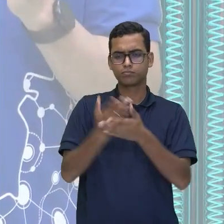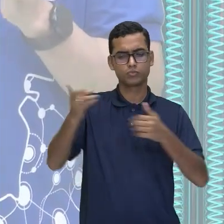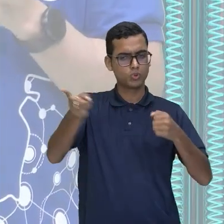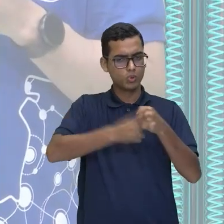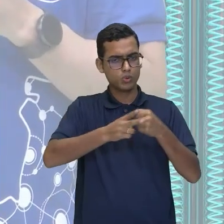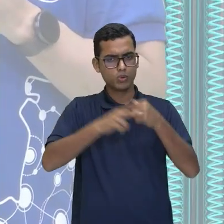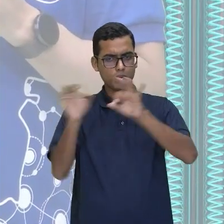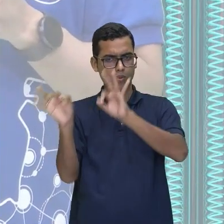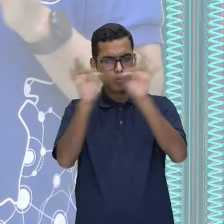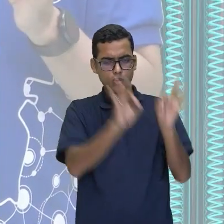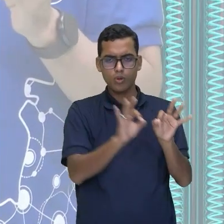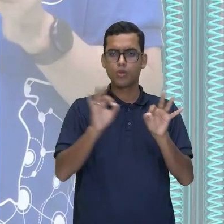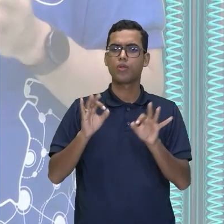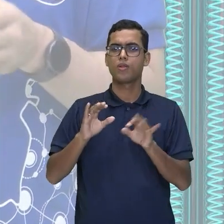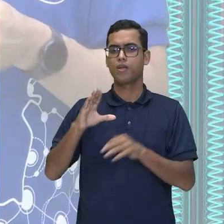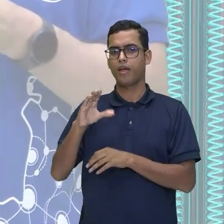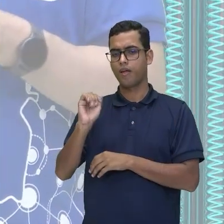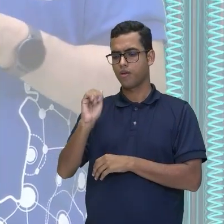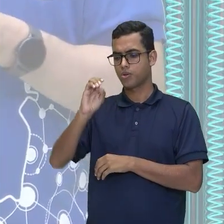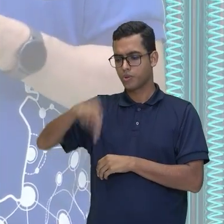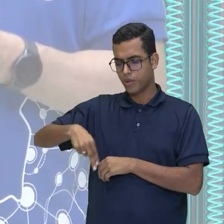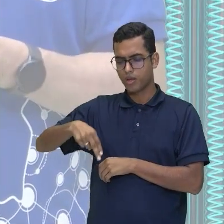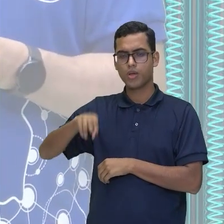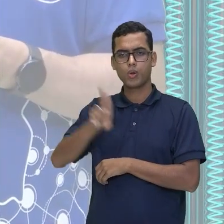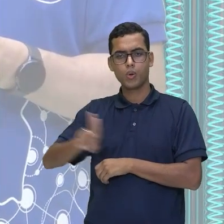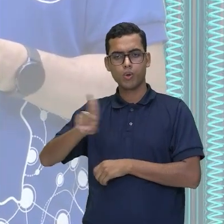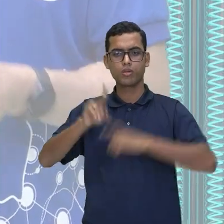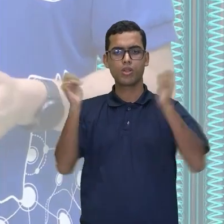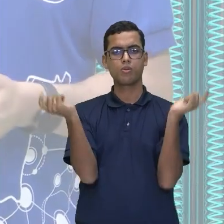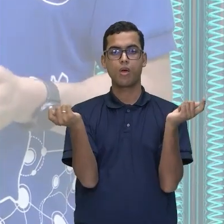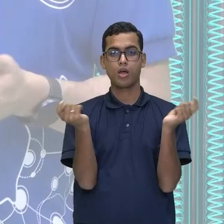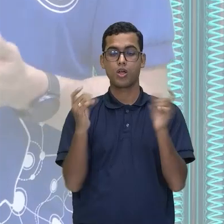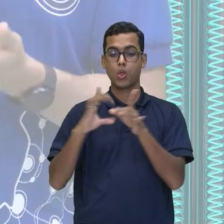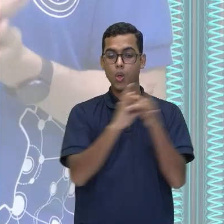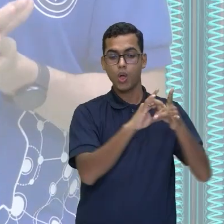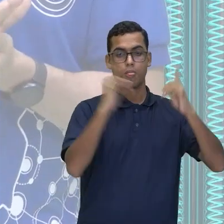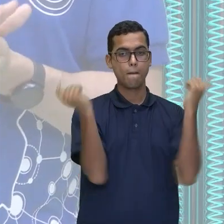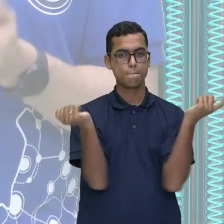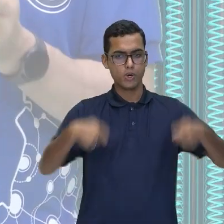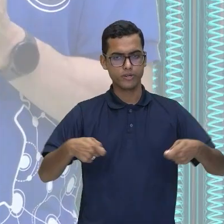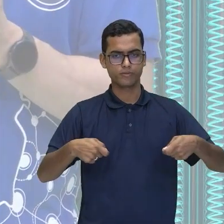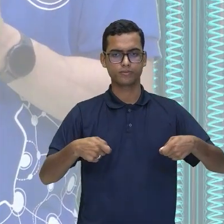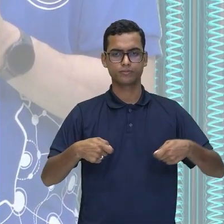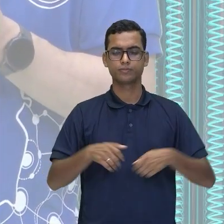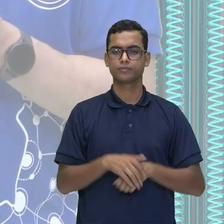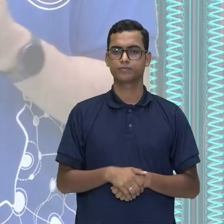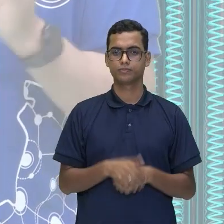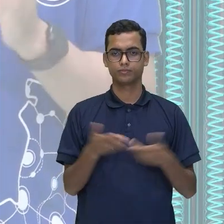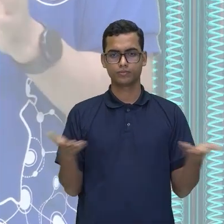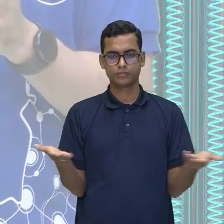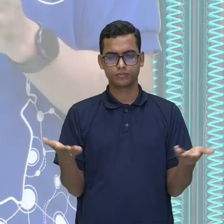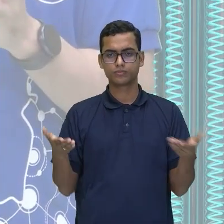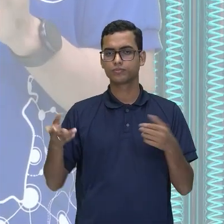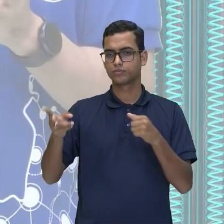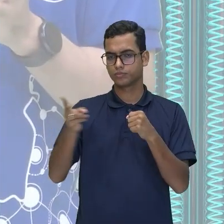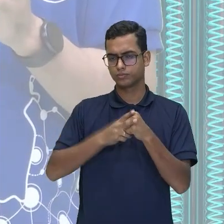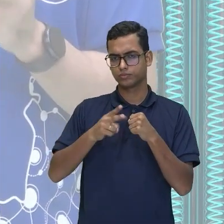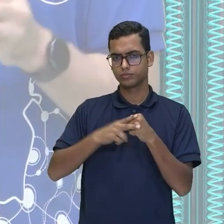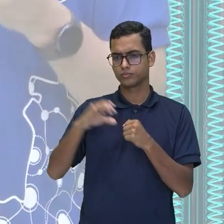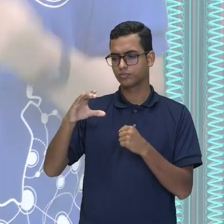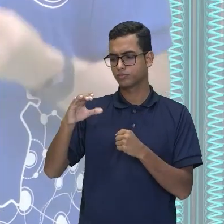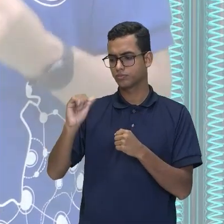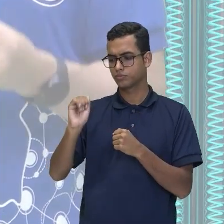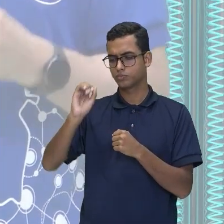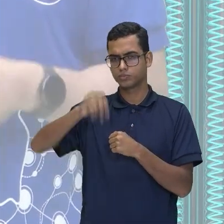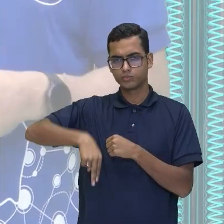né? O verbo modal can sendo utilizado para possibilidade. Agora a gente vai ver o contrário, o verbo modal can sendo utilizado para falar